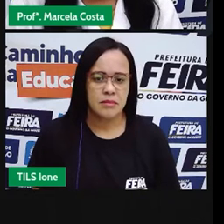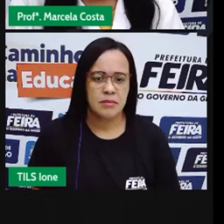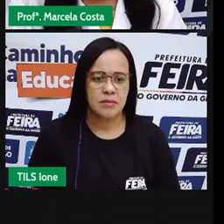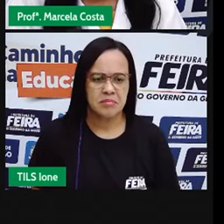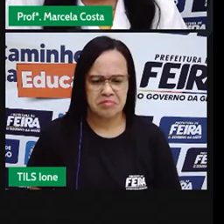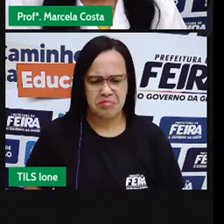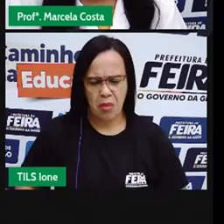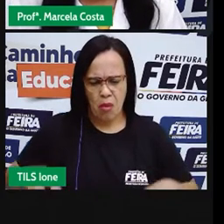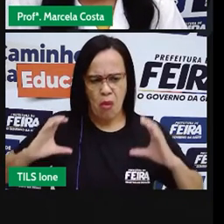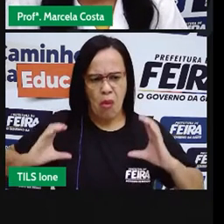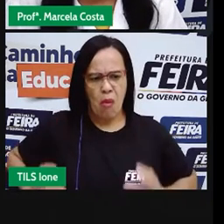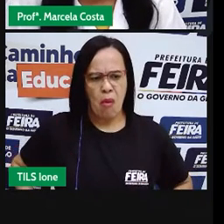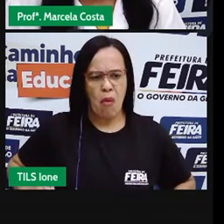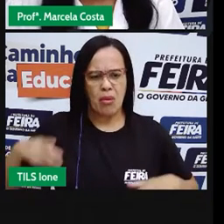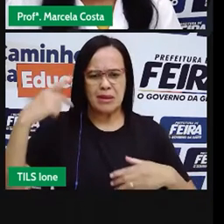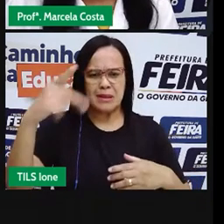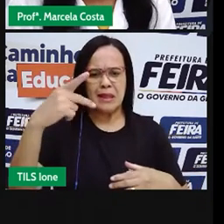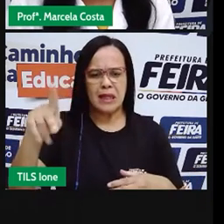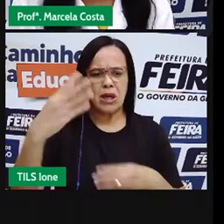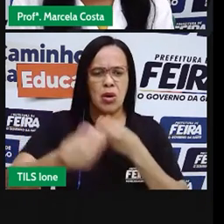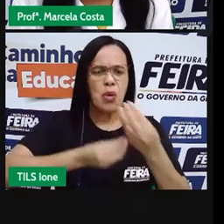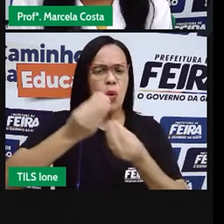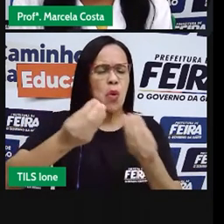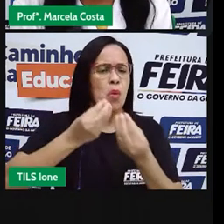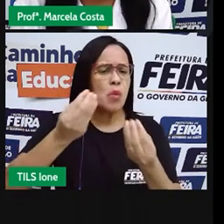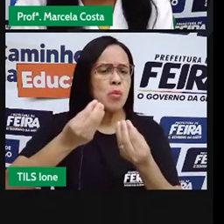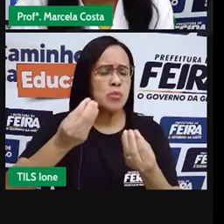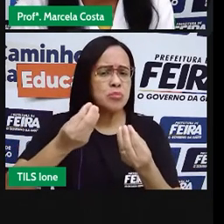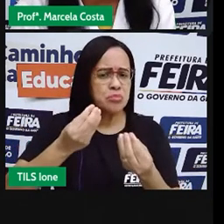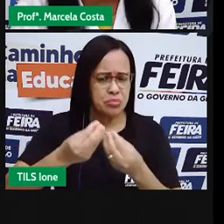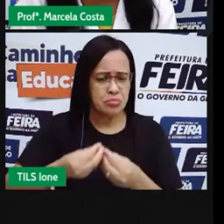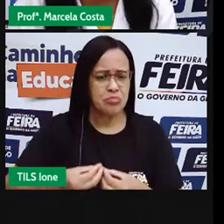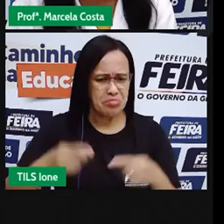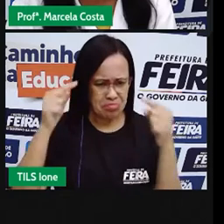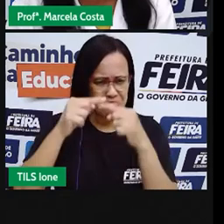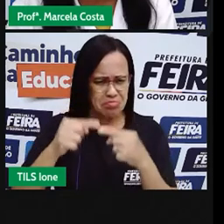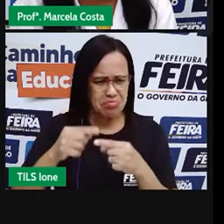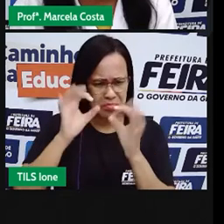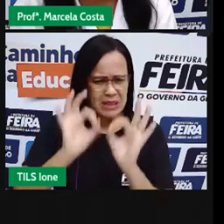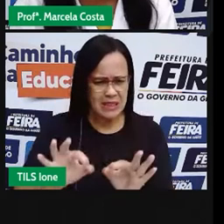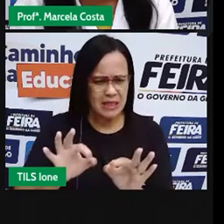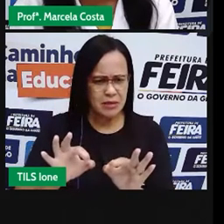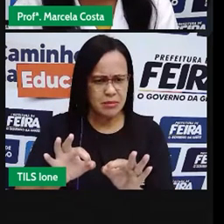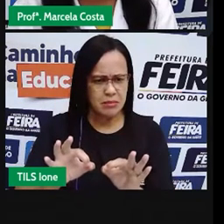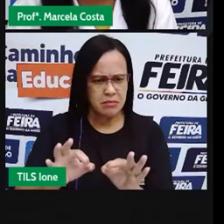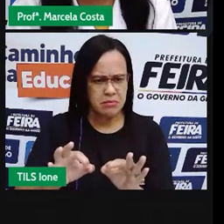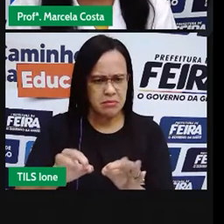o Google comigo desse linda não é